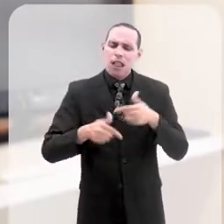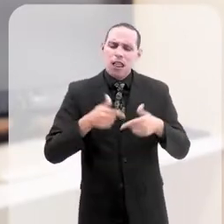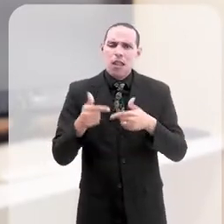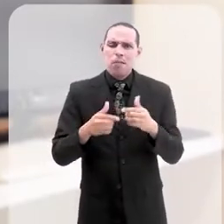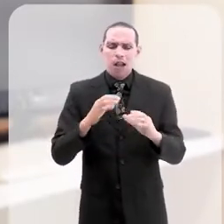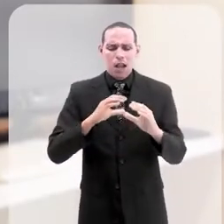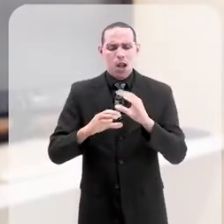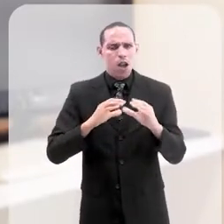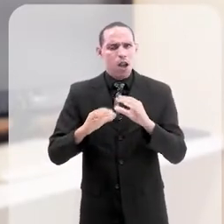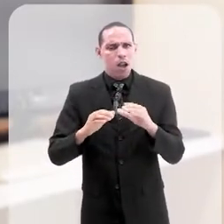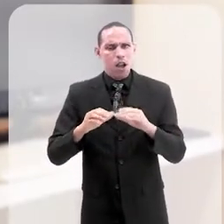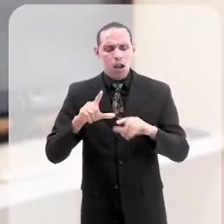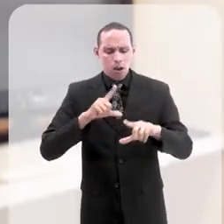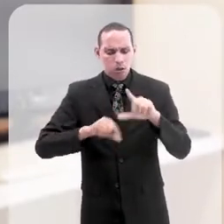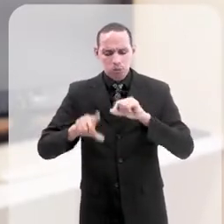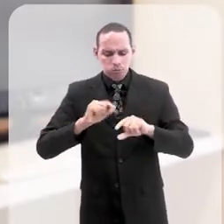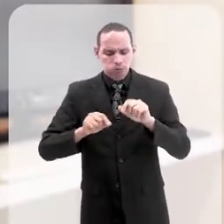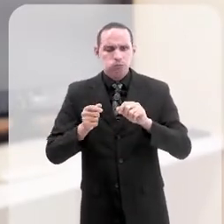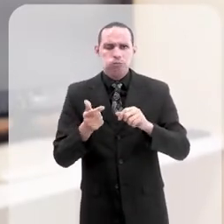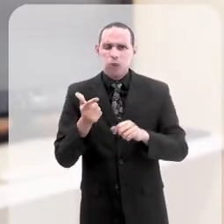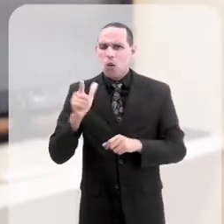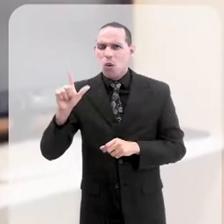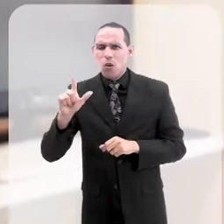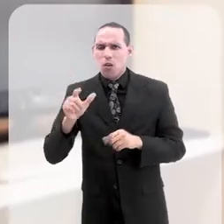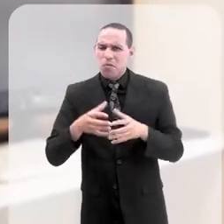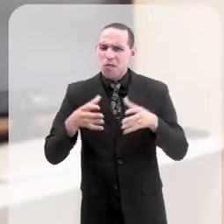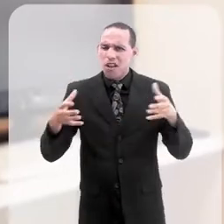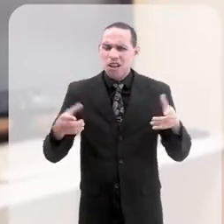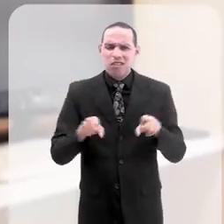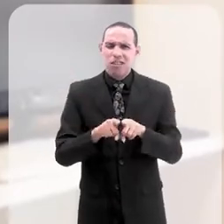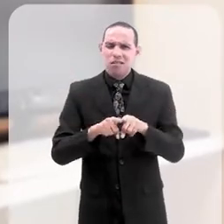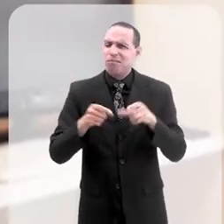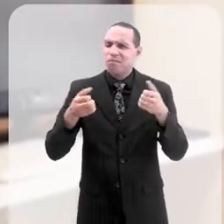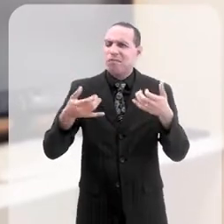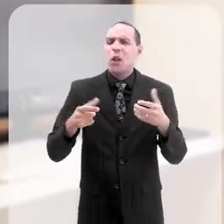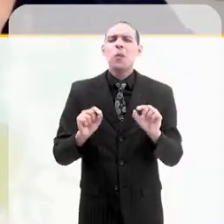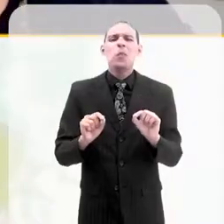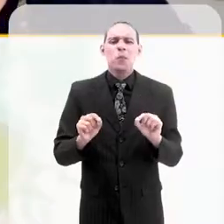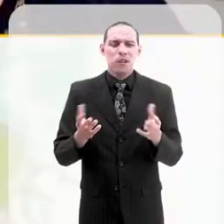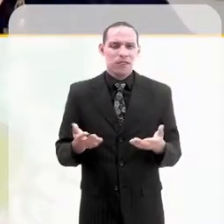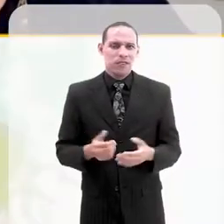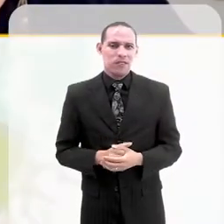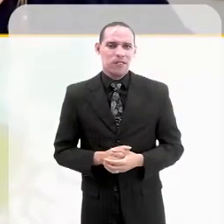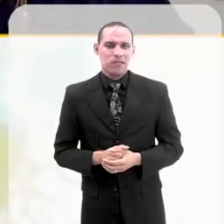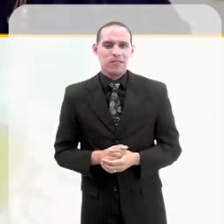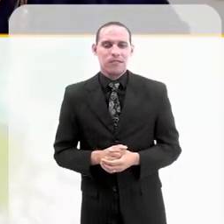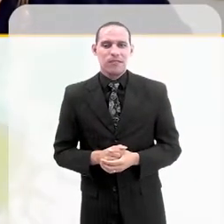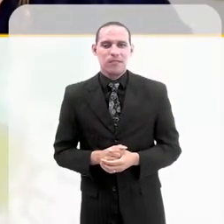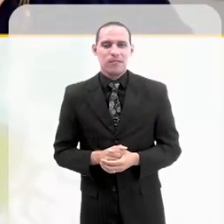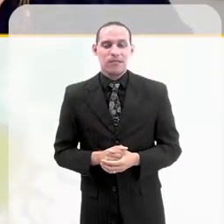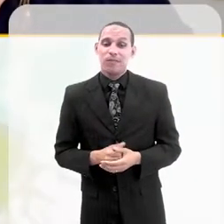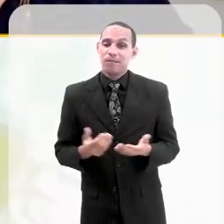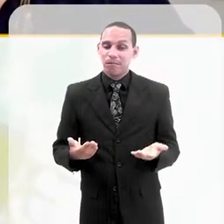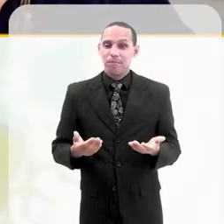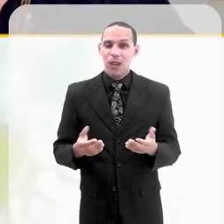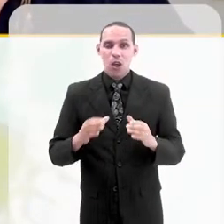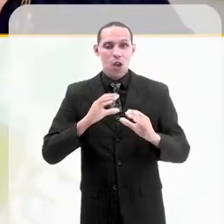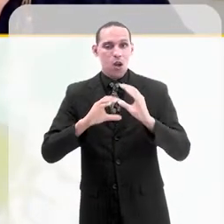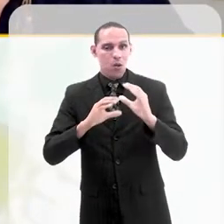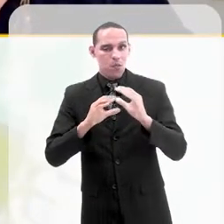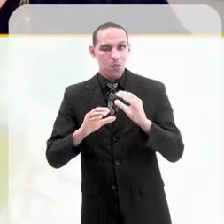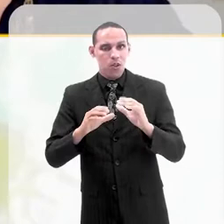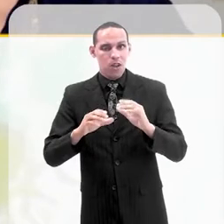com comunicação alternativa e ampliada. Explica para a gente o que é isso. Bom, A